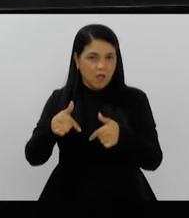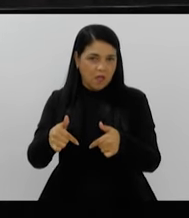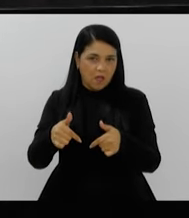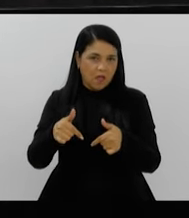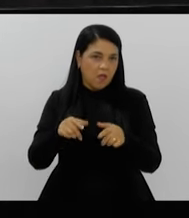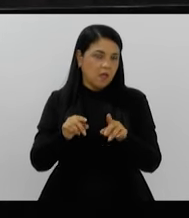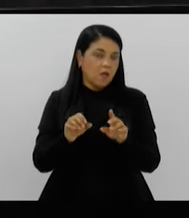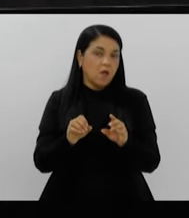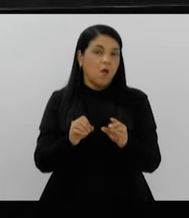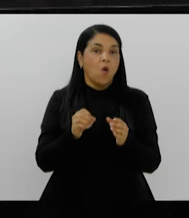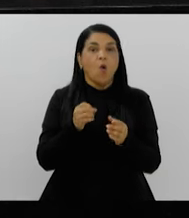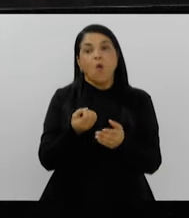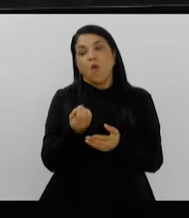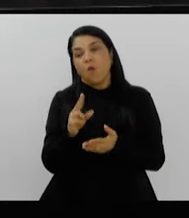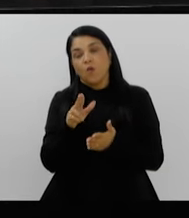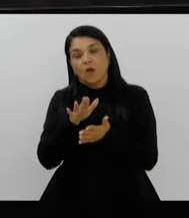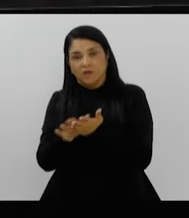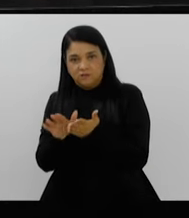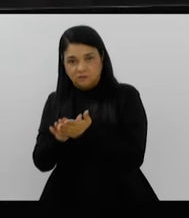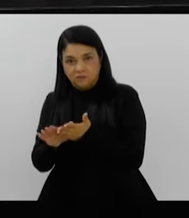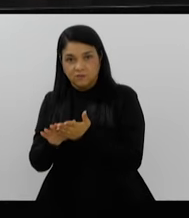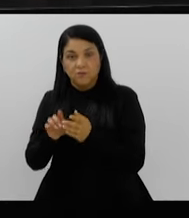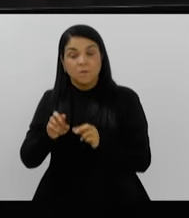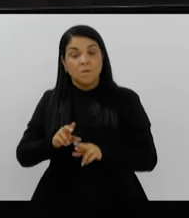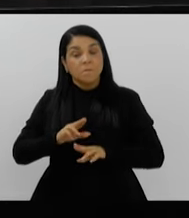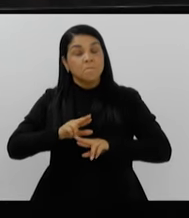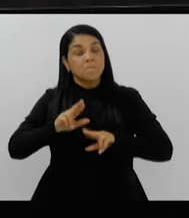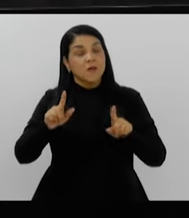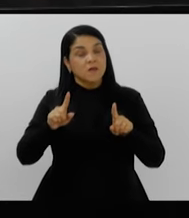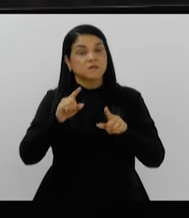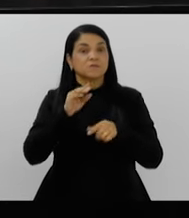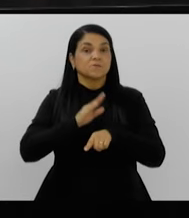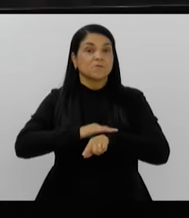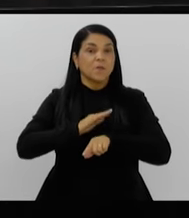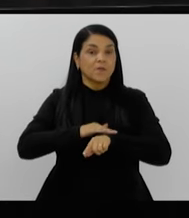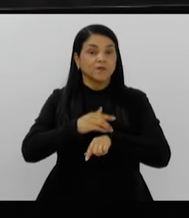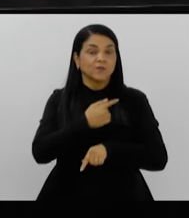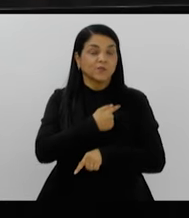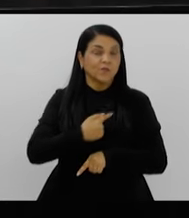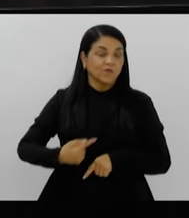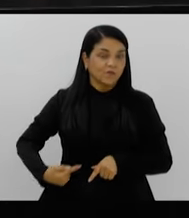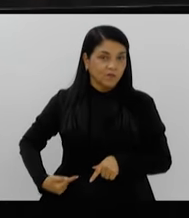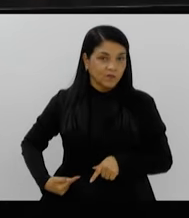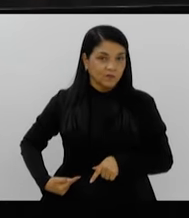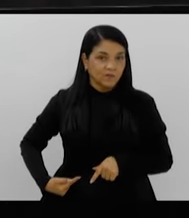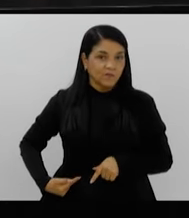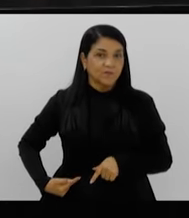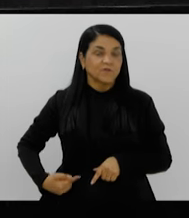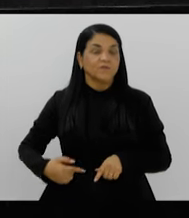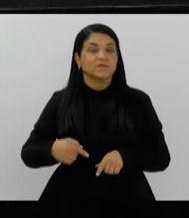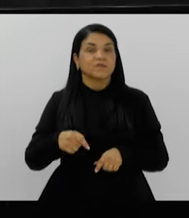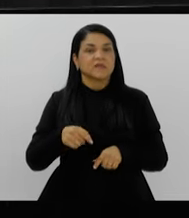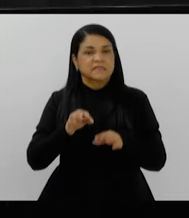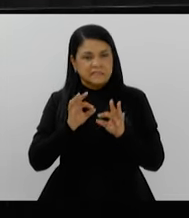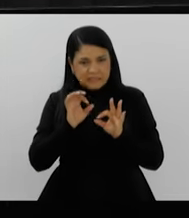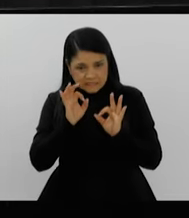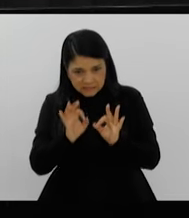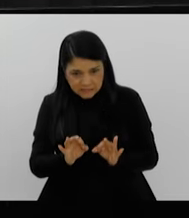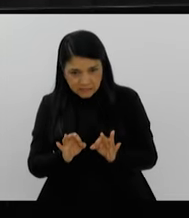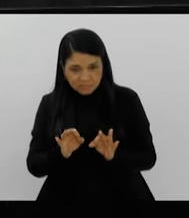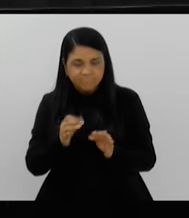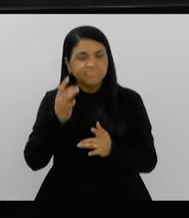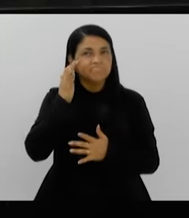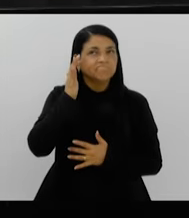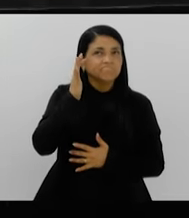vem gastando, mas é o momento do governo, sobretudo, dizer, será, e